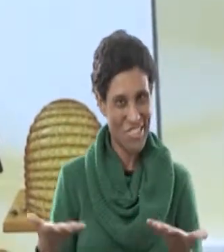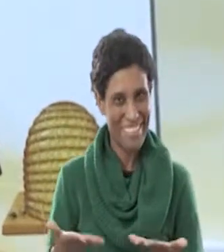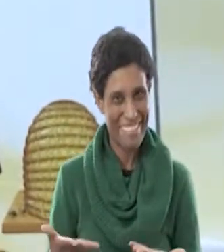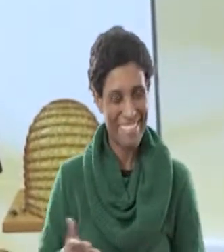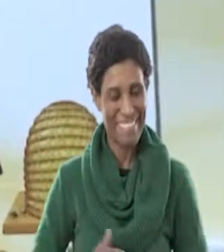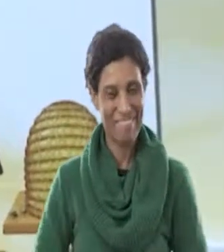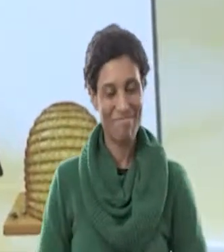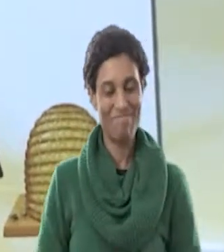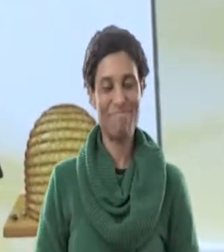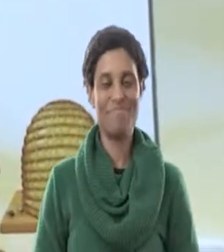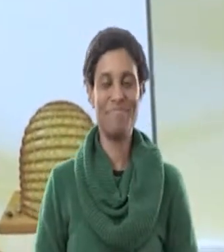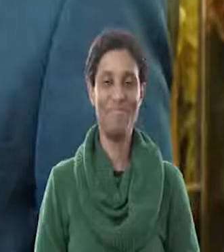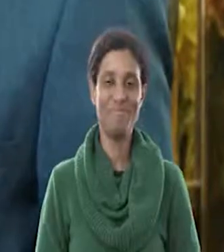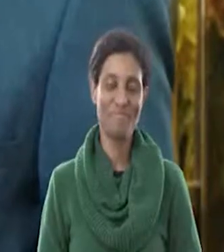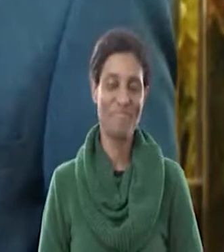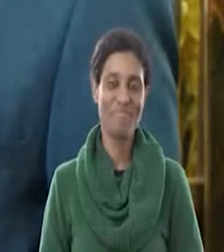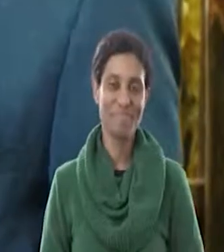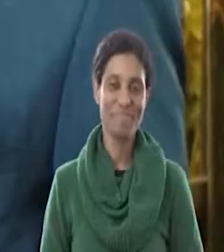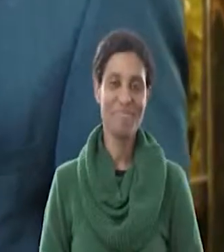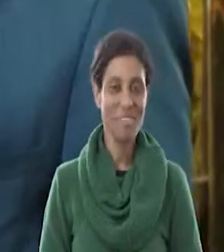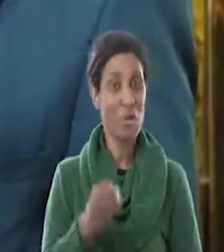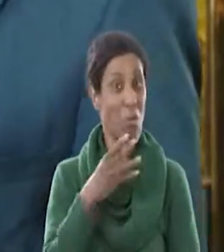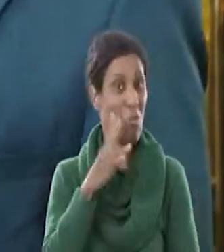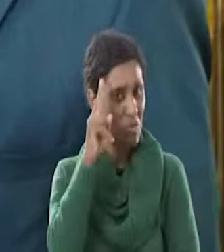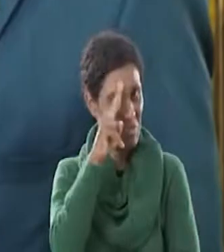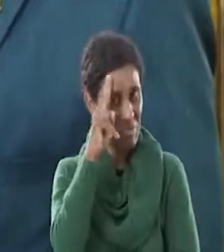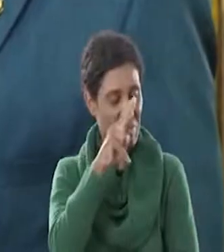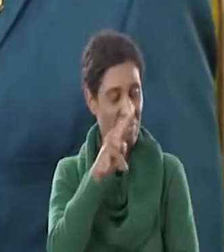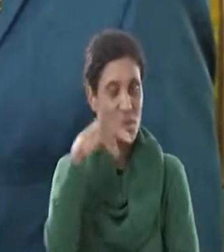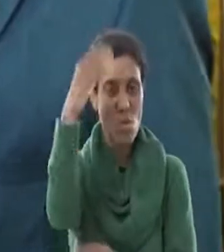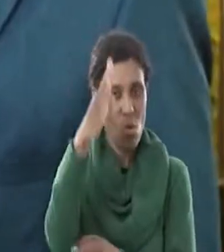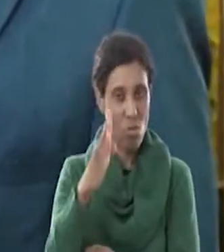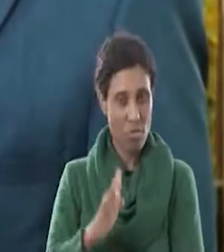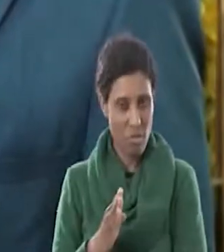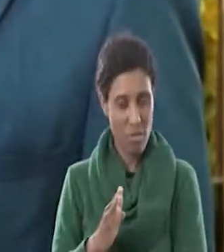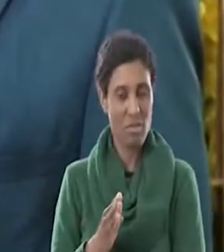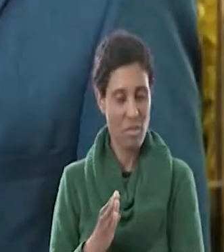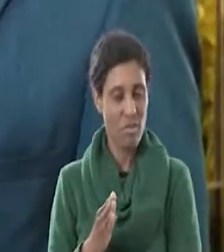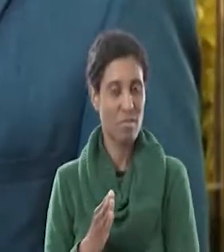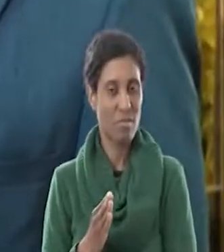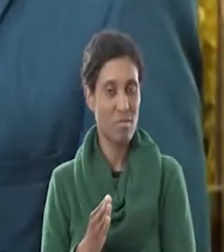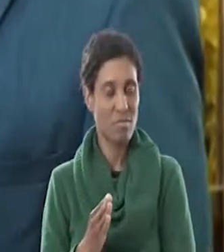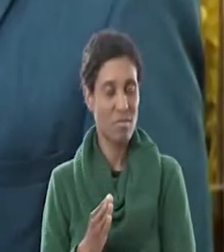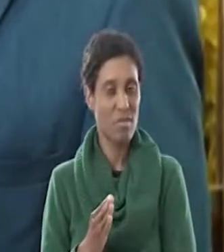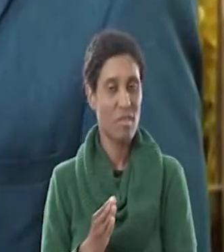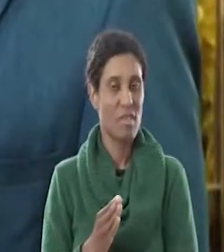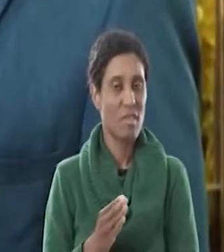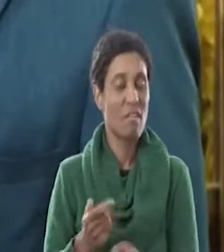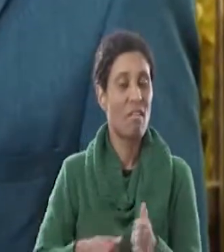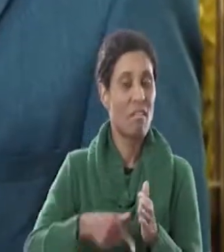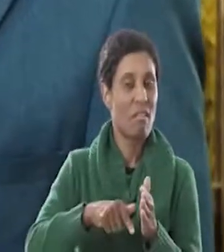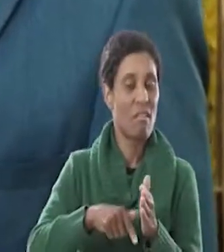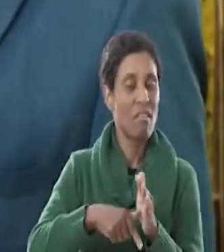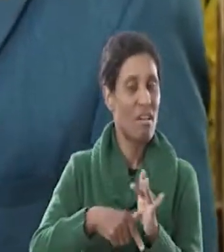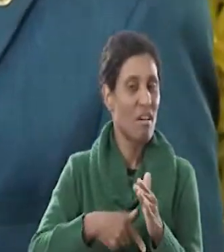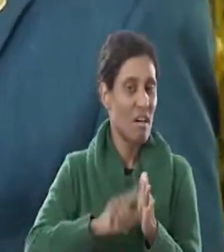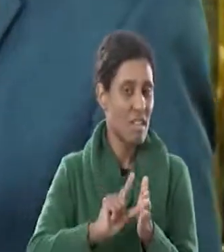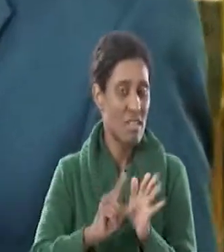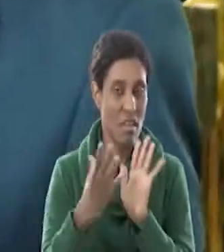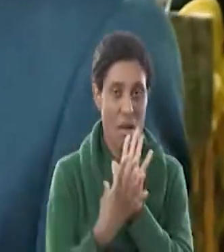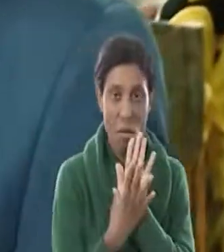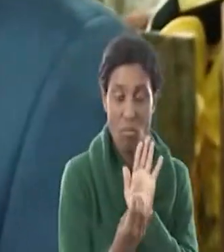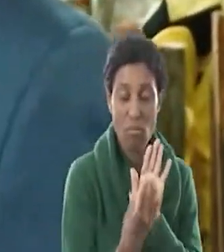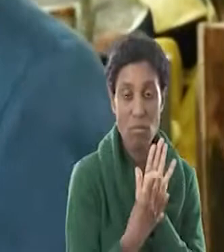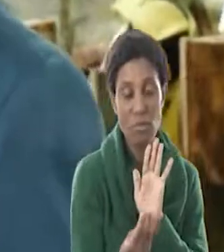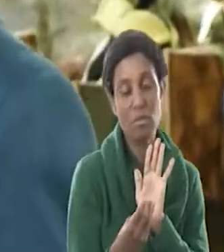o mel de melato de bracatinga. É bom até relembrar isso. O Brasil era até recentemente modelo